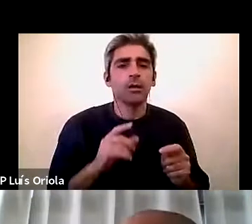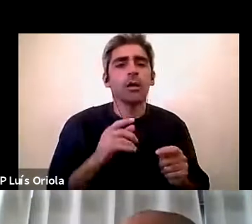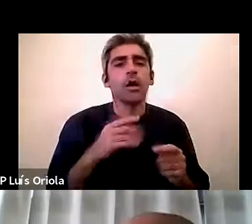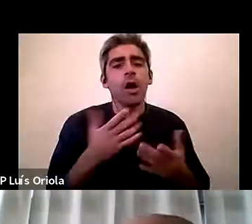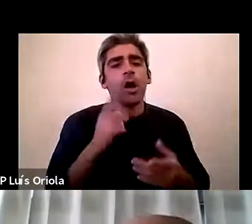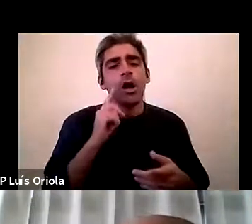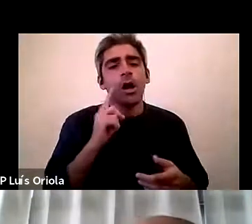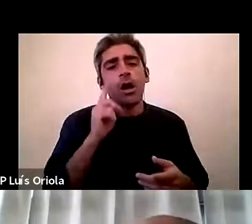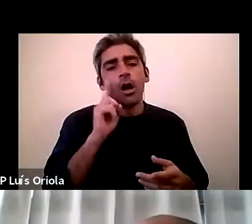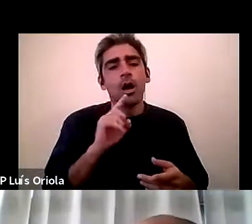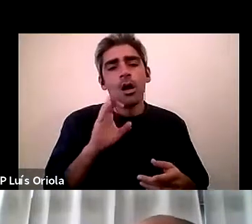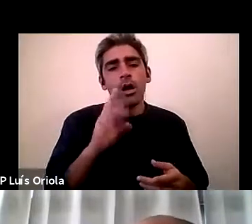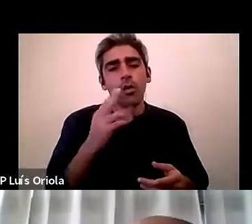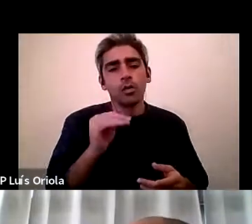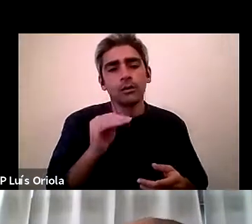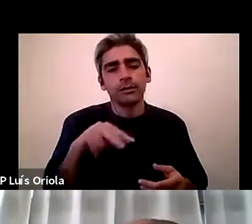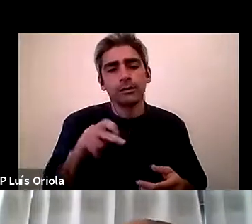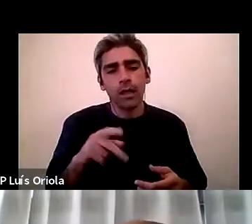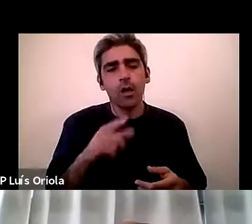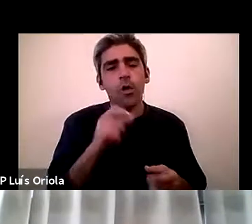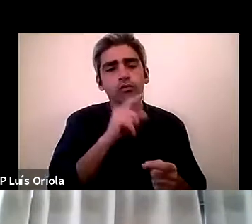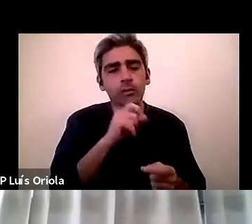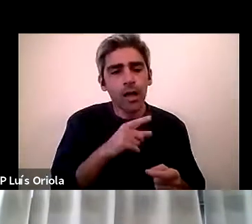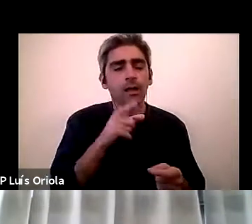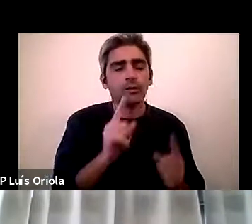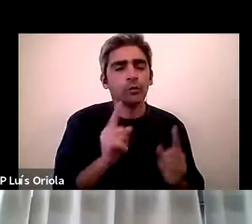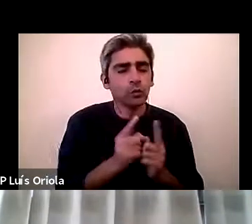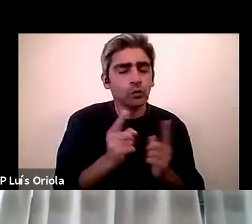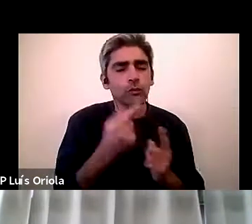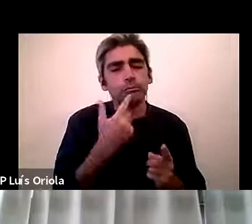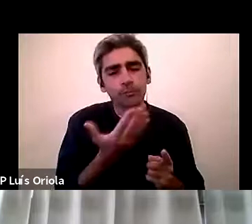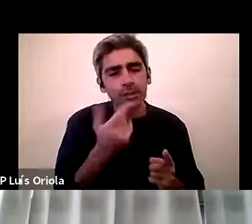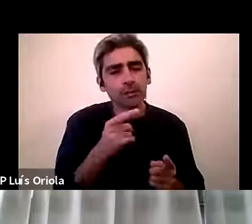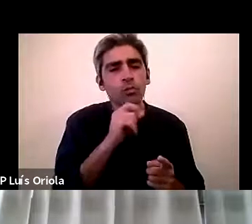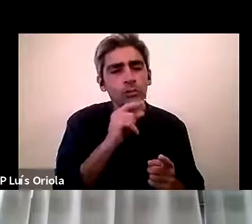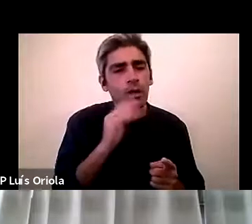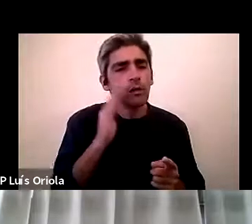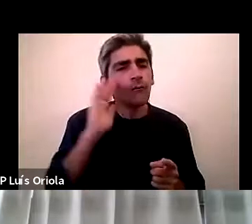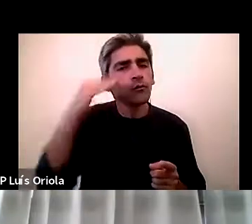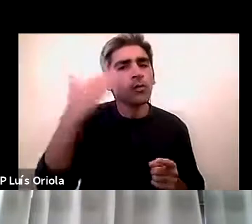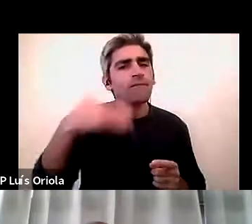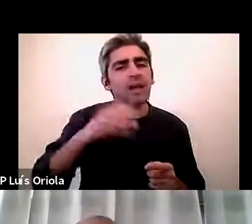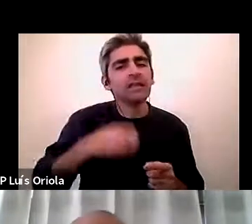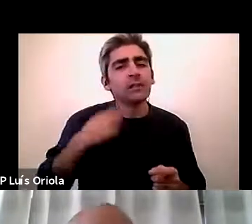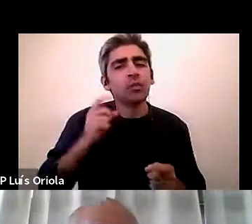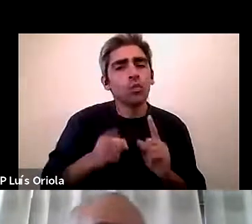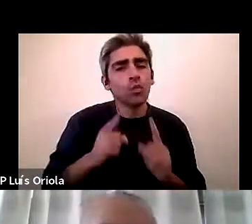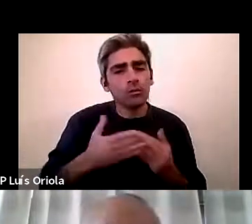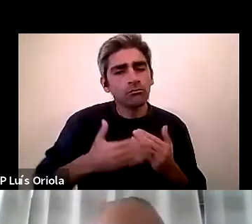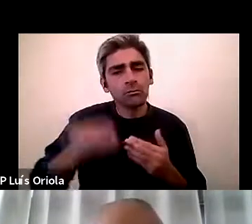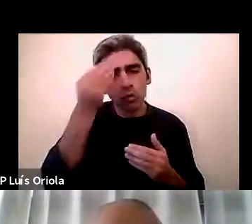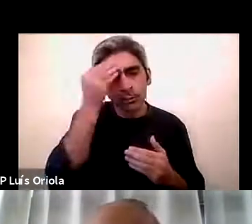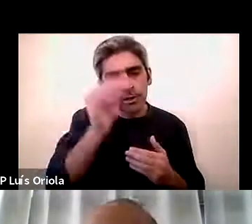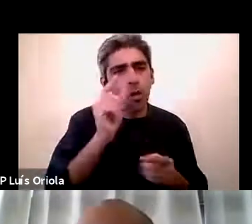de oportunidades e tendências futuras, também lhe peço muito resumidamente o que é que nós podemos recomendar